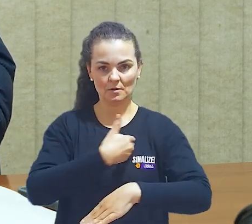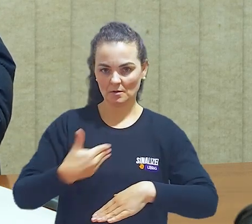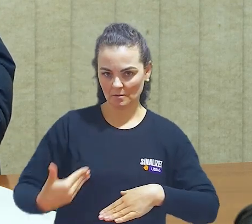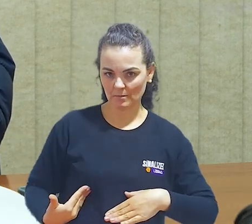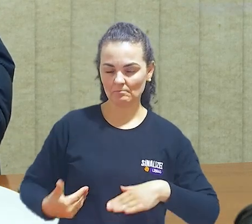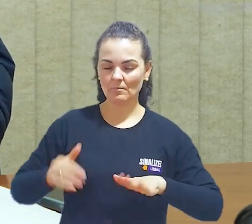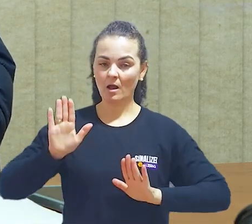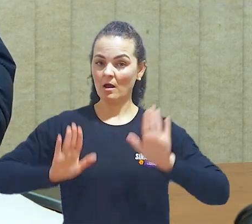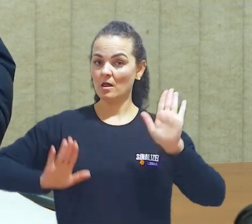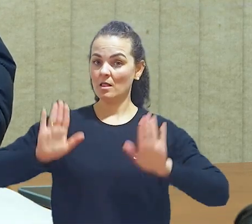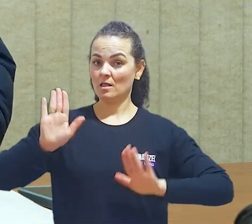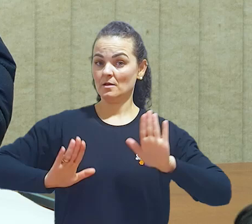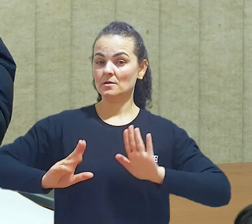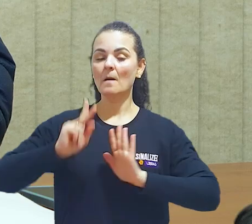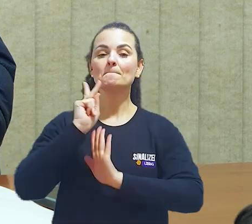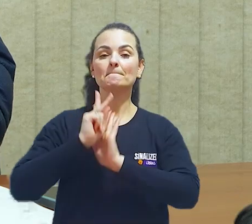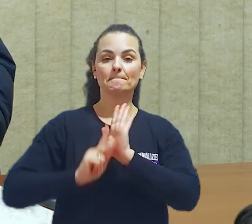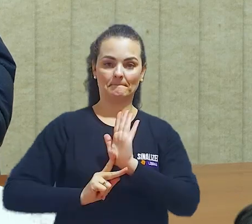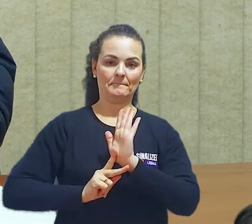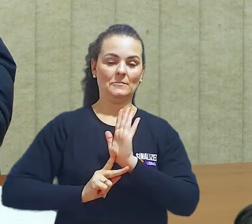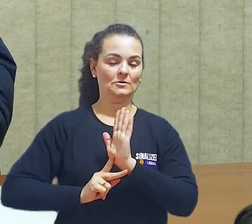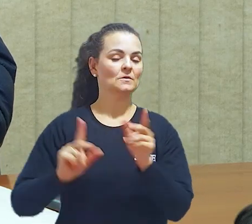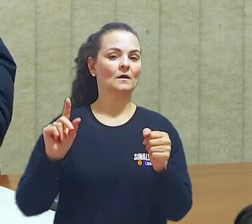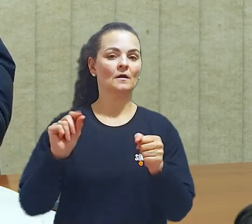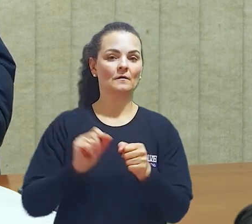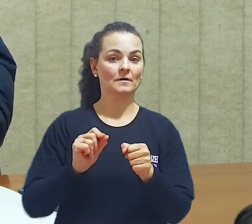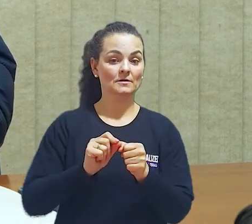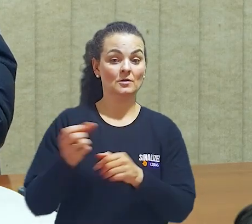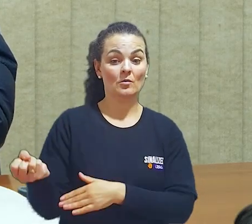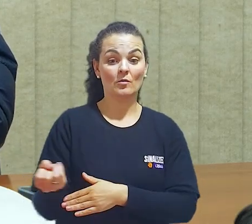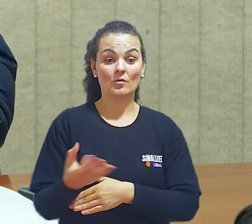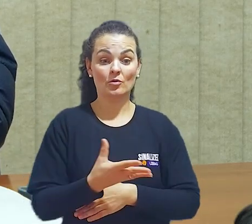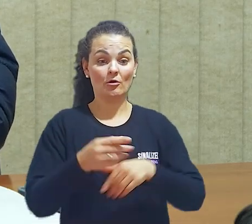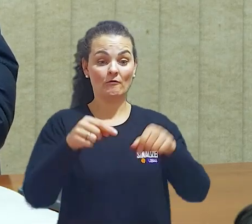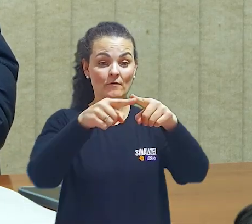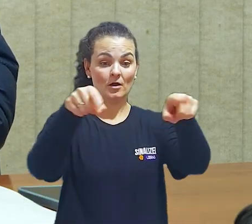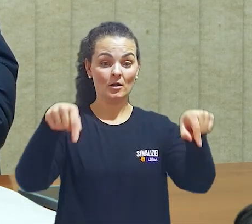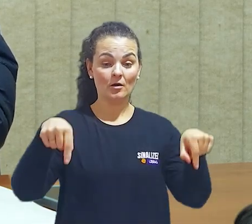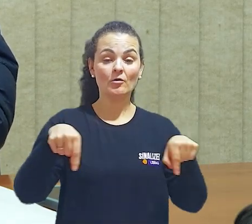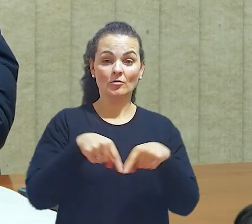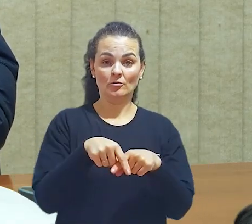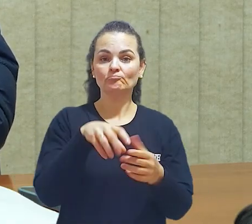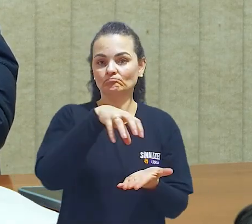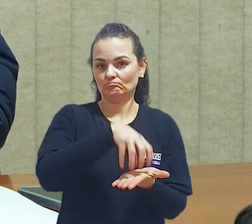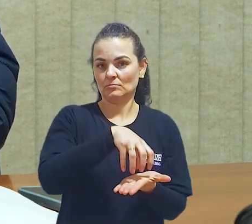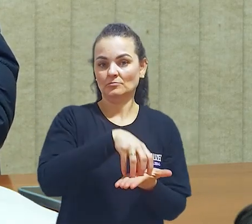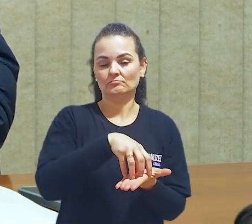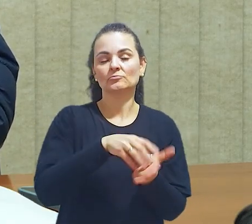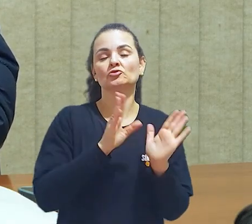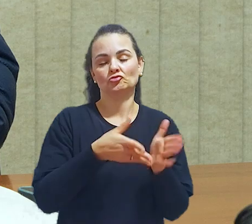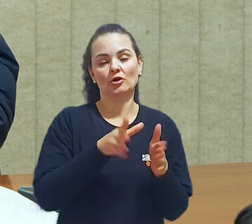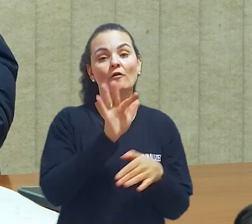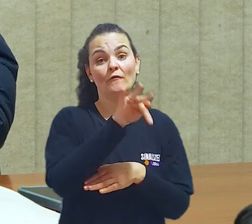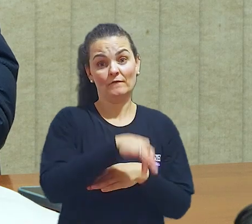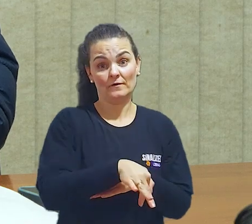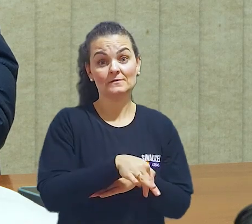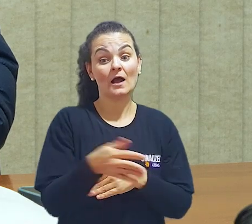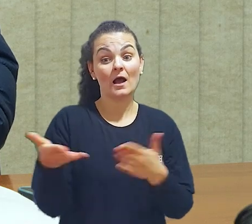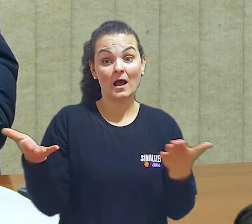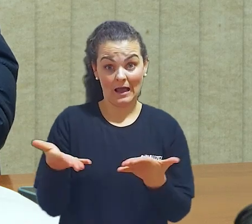licitatório do projeto de execução da nova sede. Assim foi feito, foi finalizado, e este